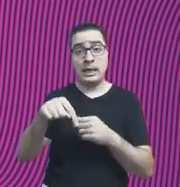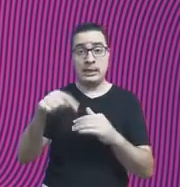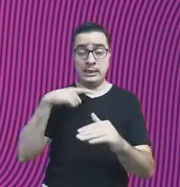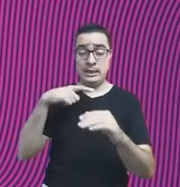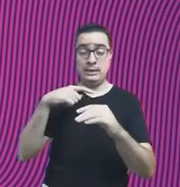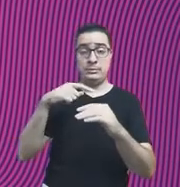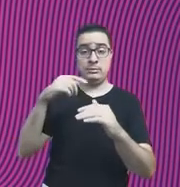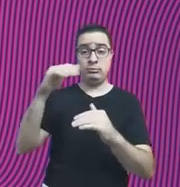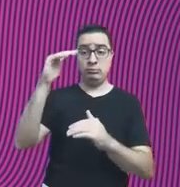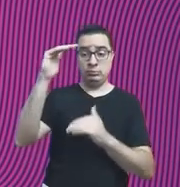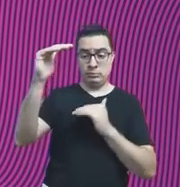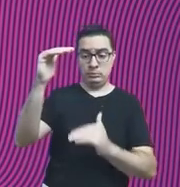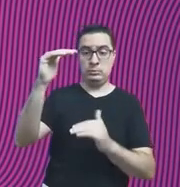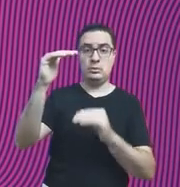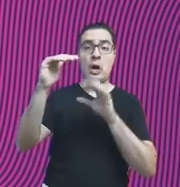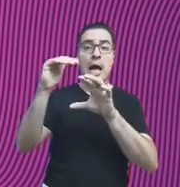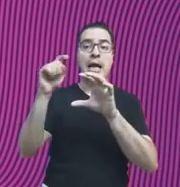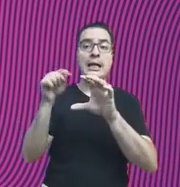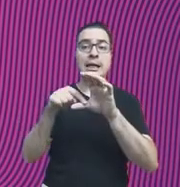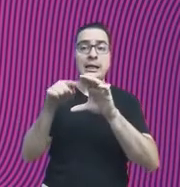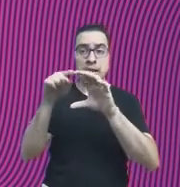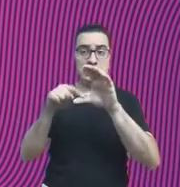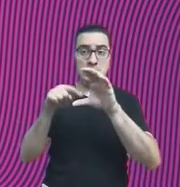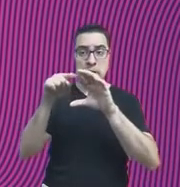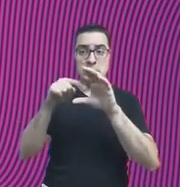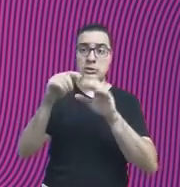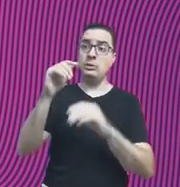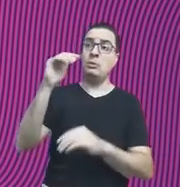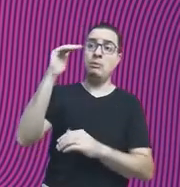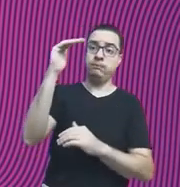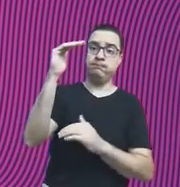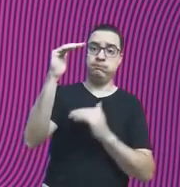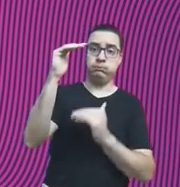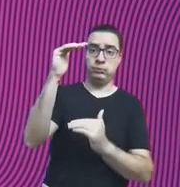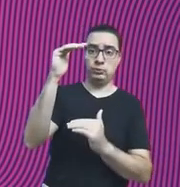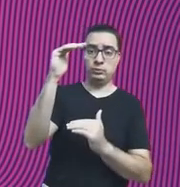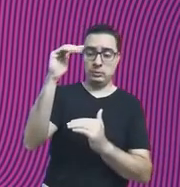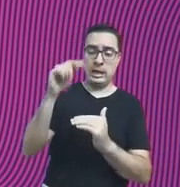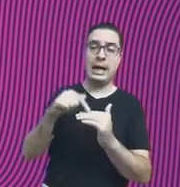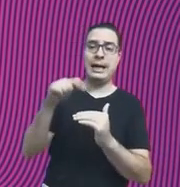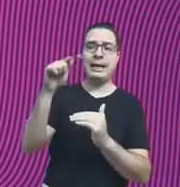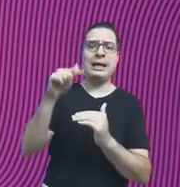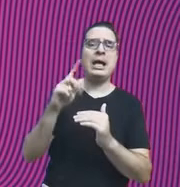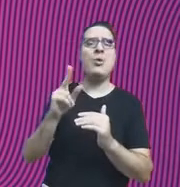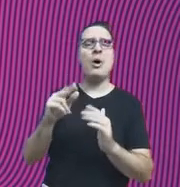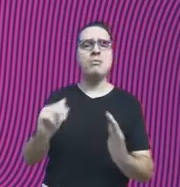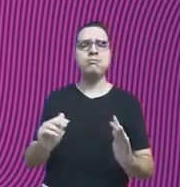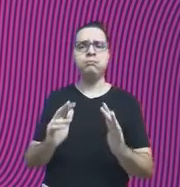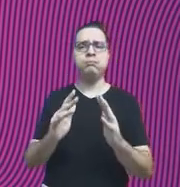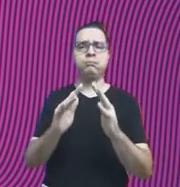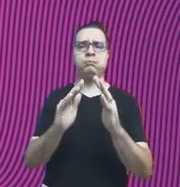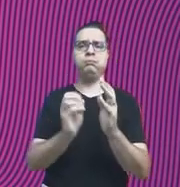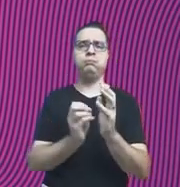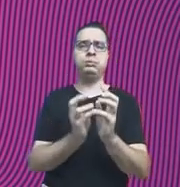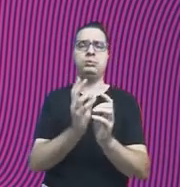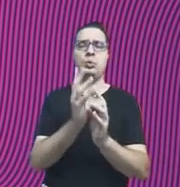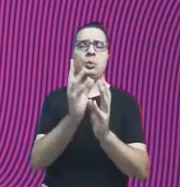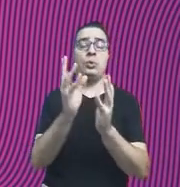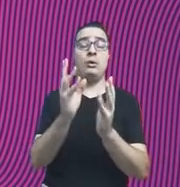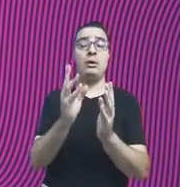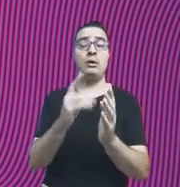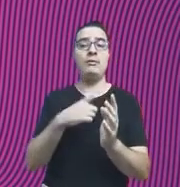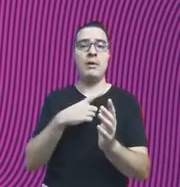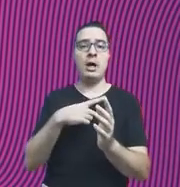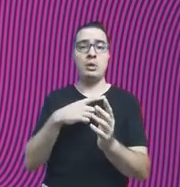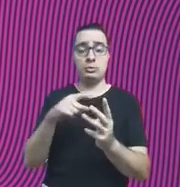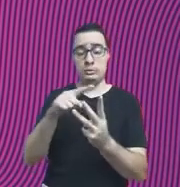meio desses dois patamares, existe um vulcão, uma erupção chamada, é composta de três entidades. A